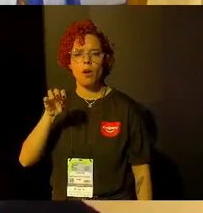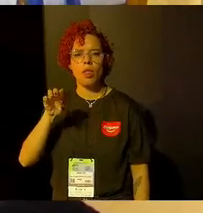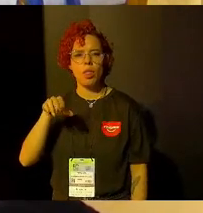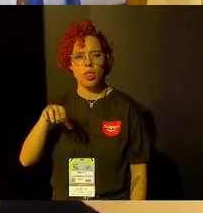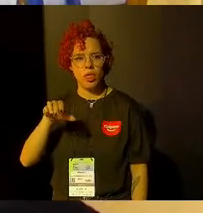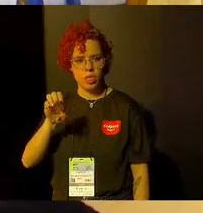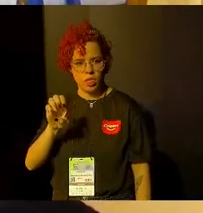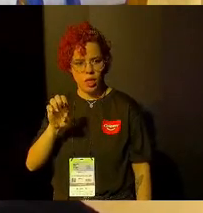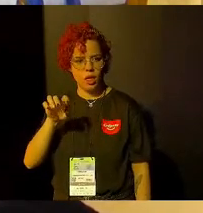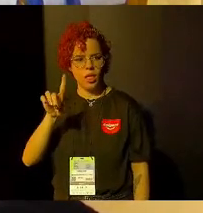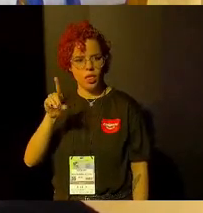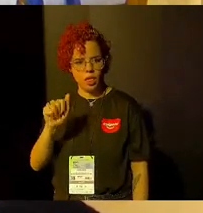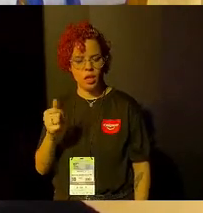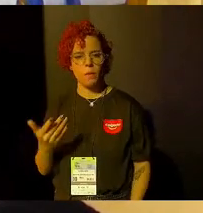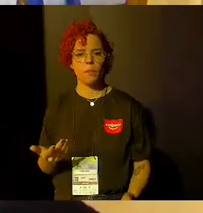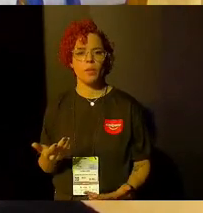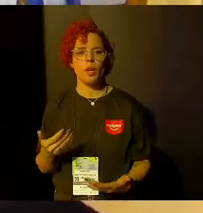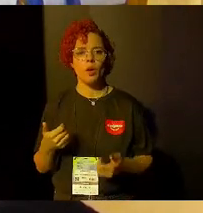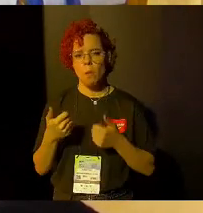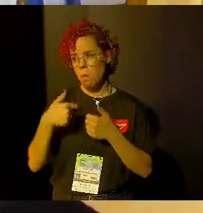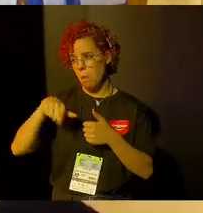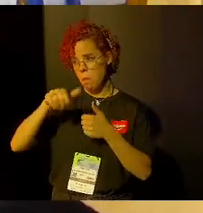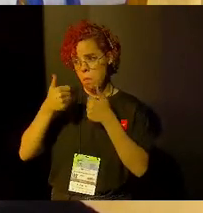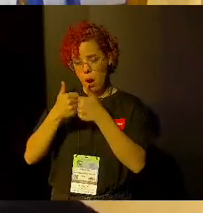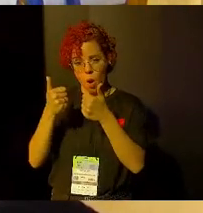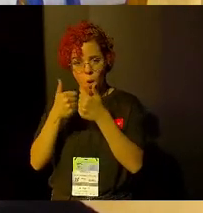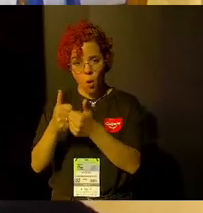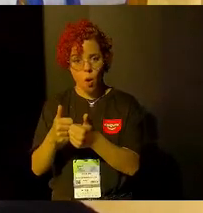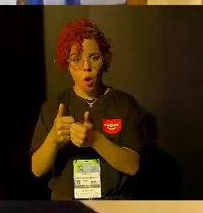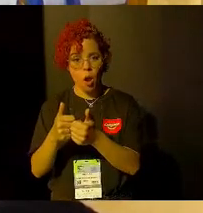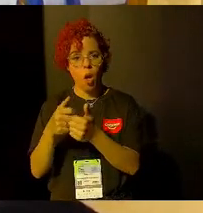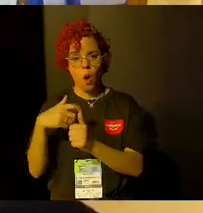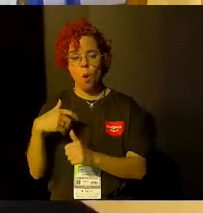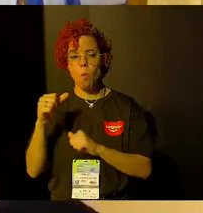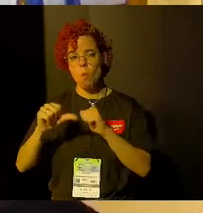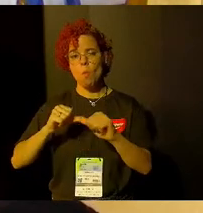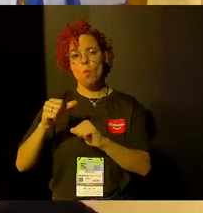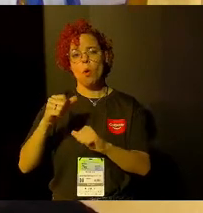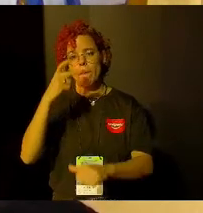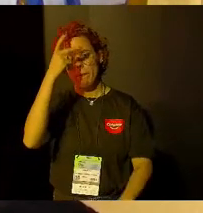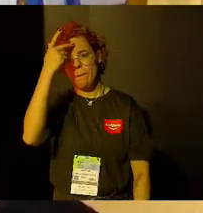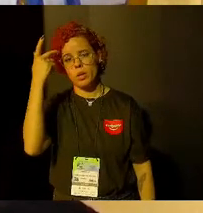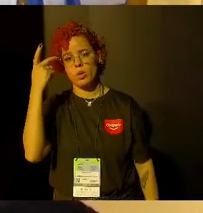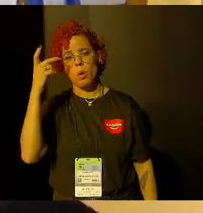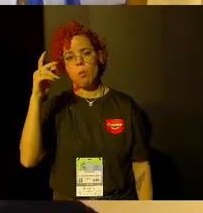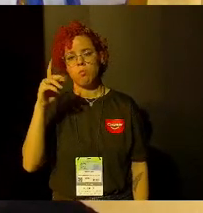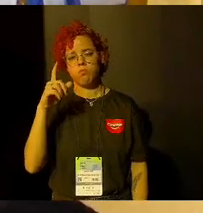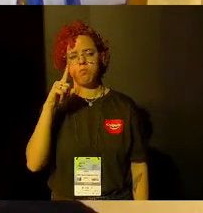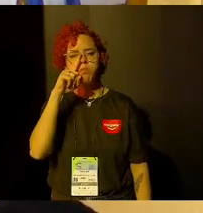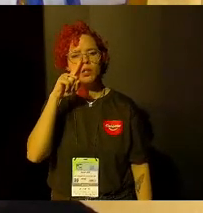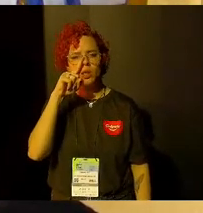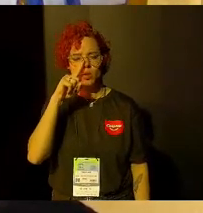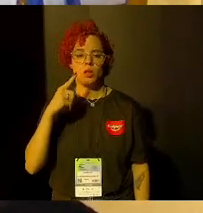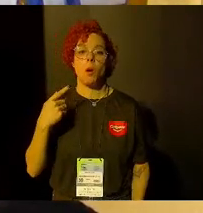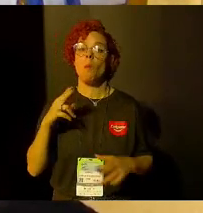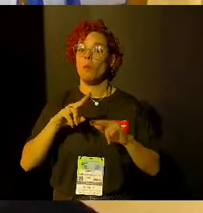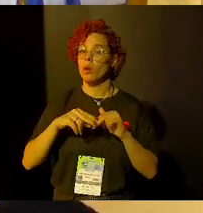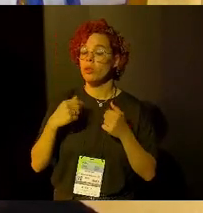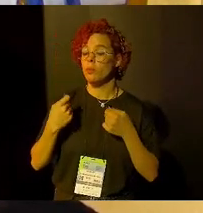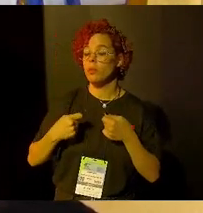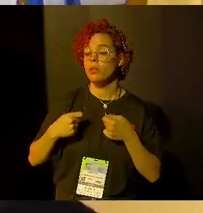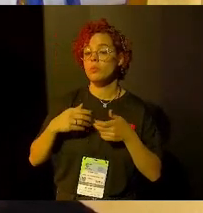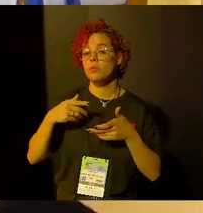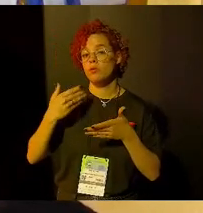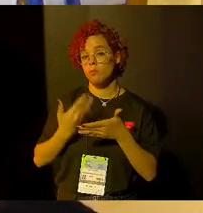atravessar a rua e pegar um ônibus eu me torno sujeito perigoso de novo para isso estudar e quando